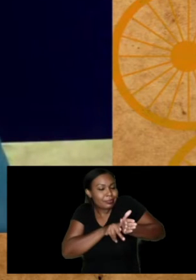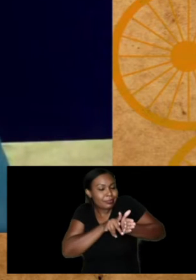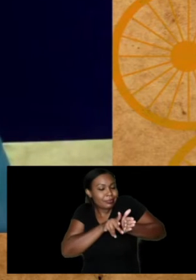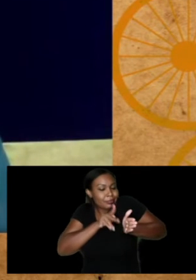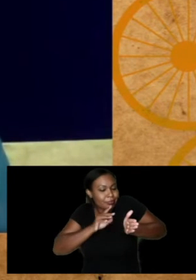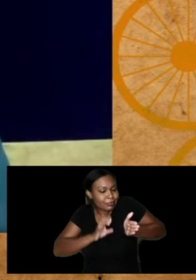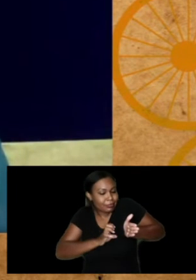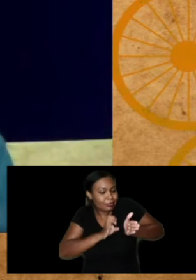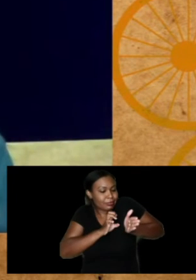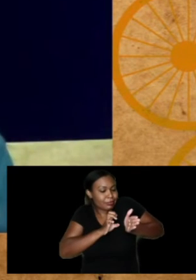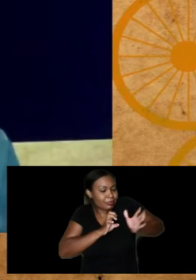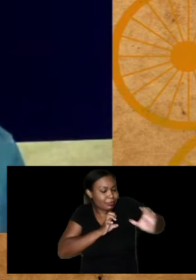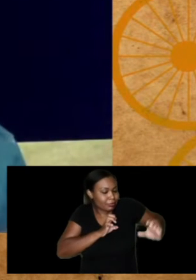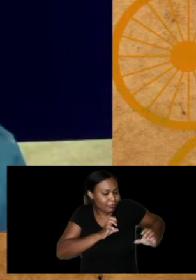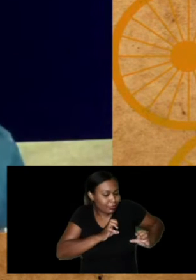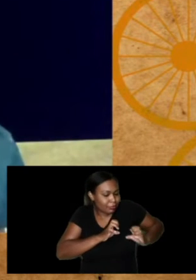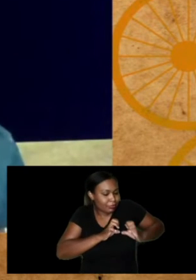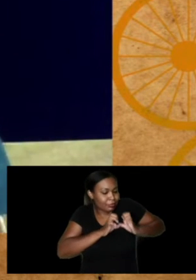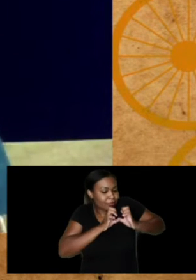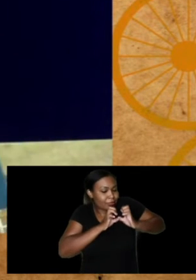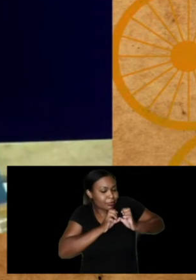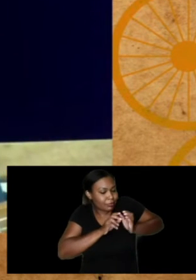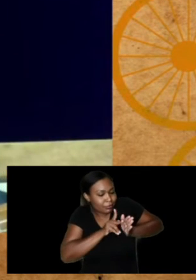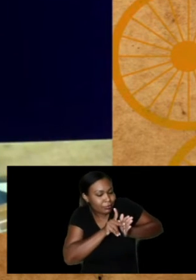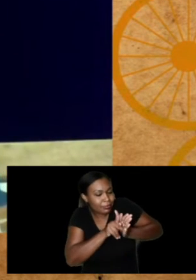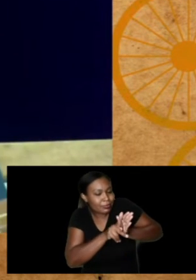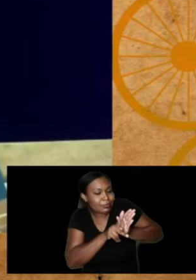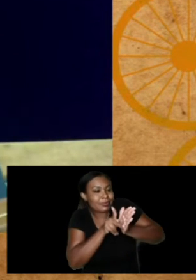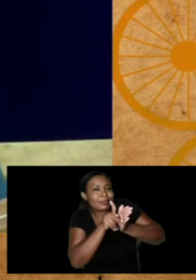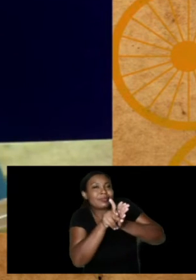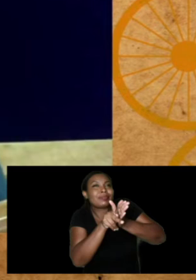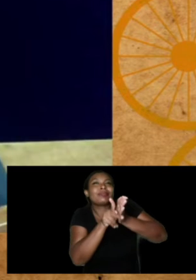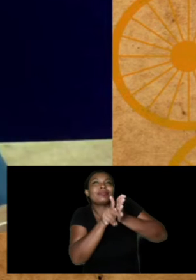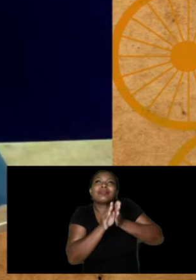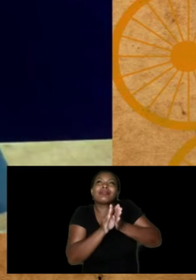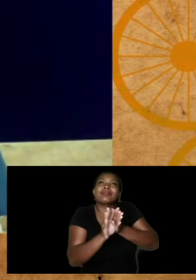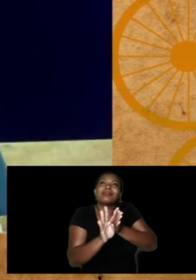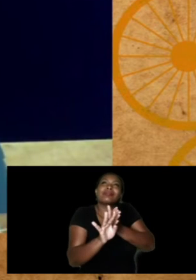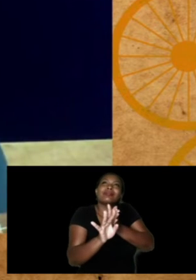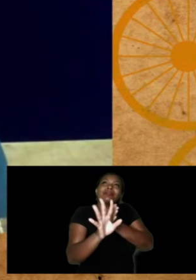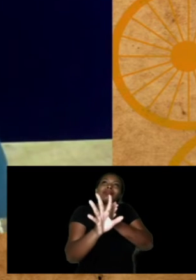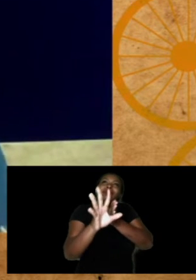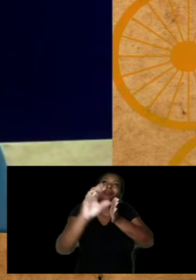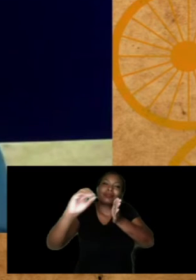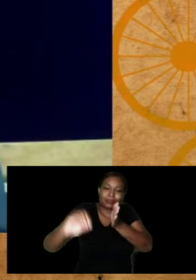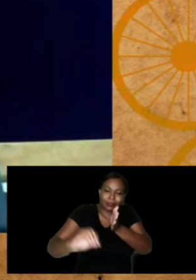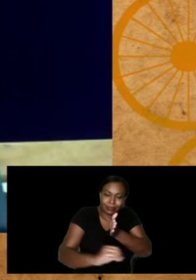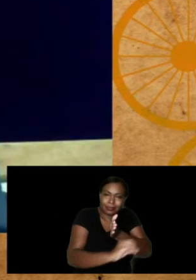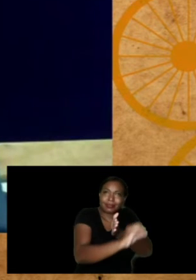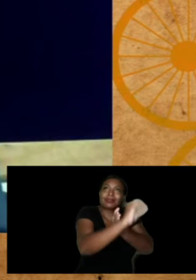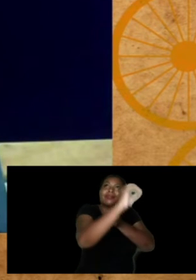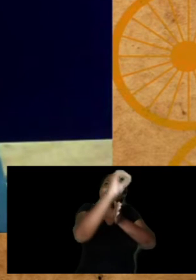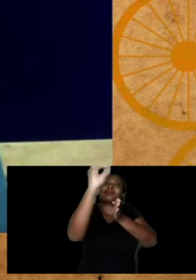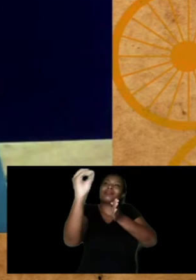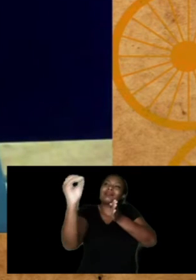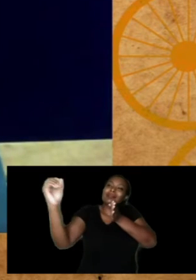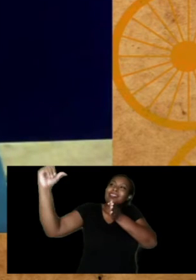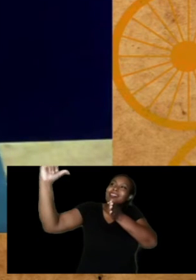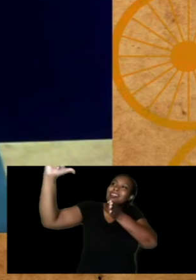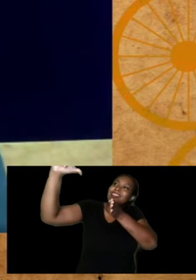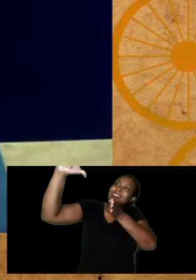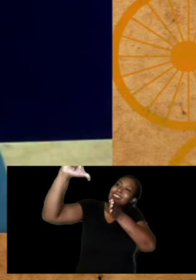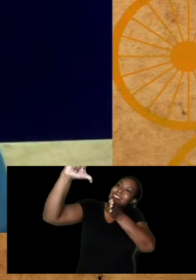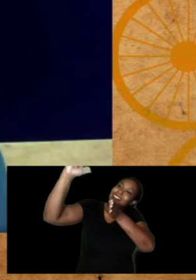rodar junto ao seu e vamos atrás do sol que nasceu.